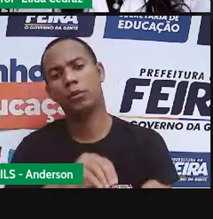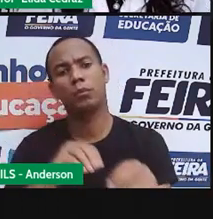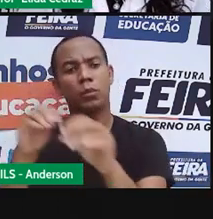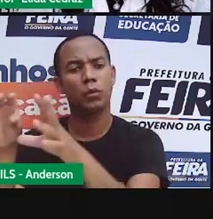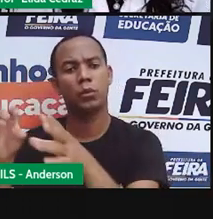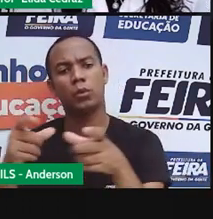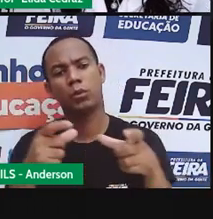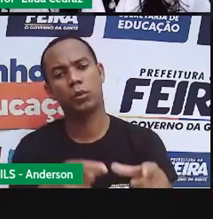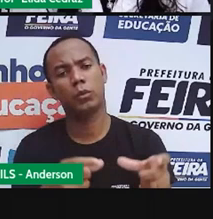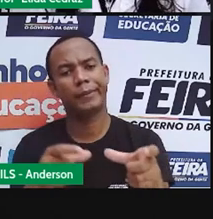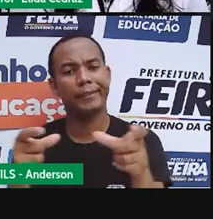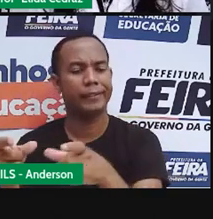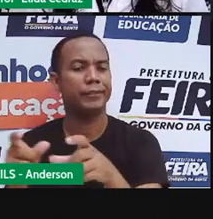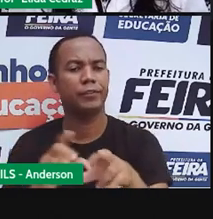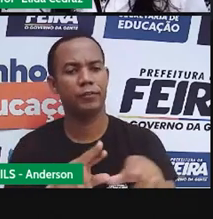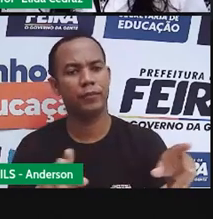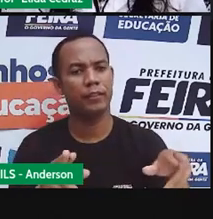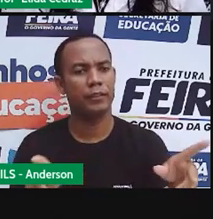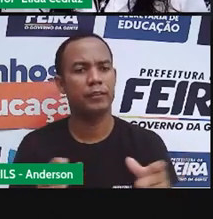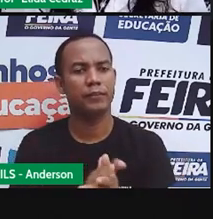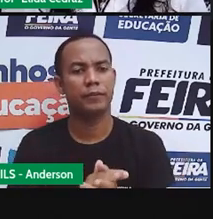dessa forma. Então,